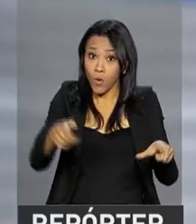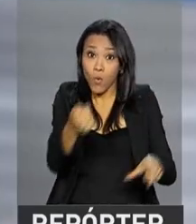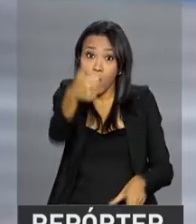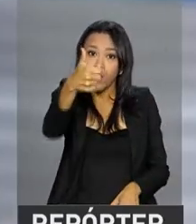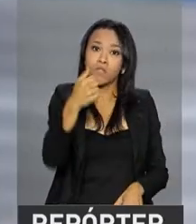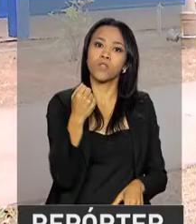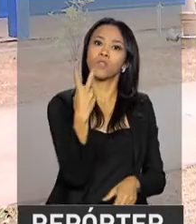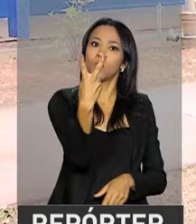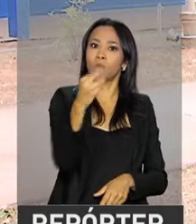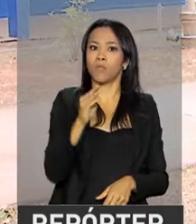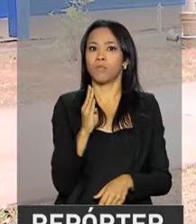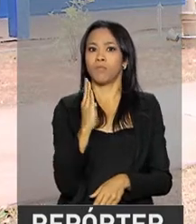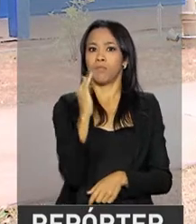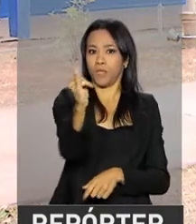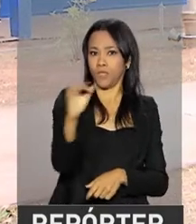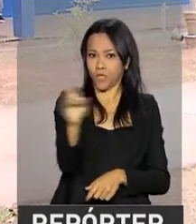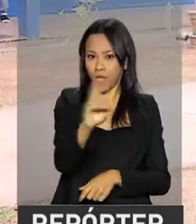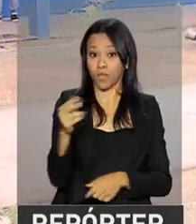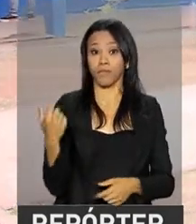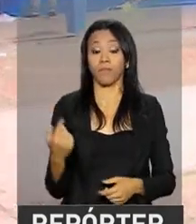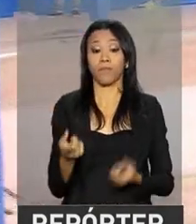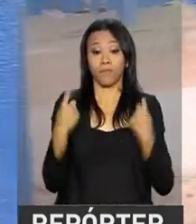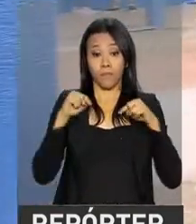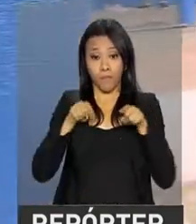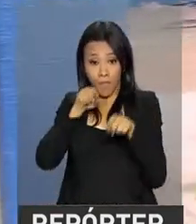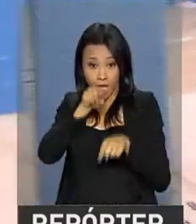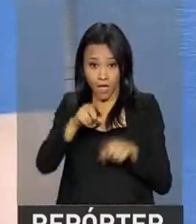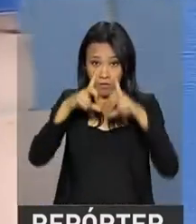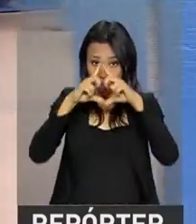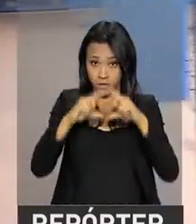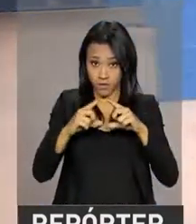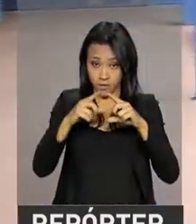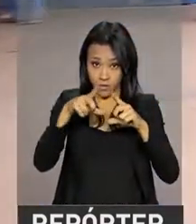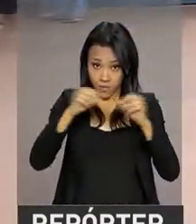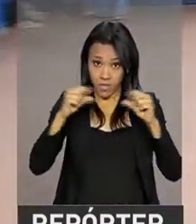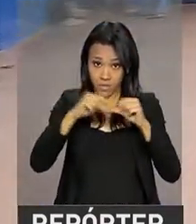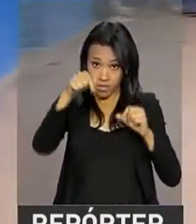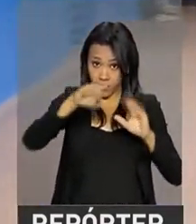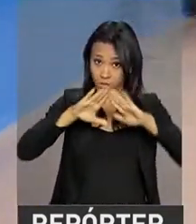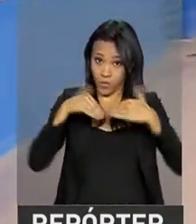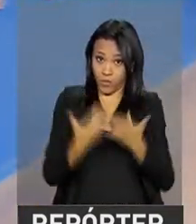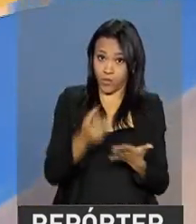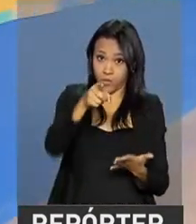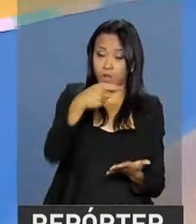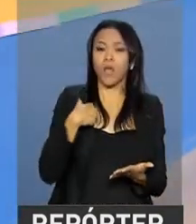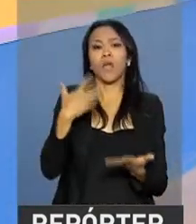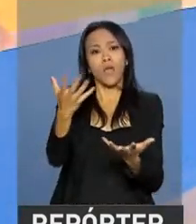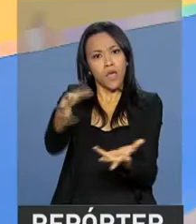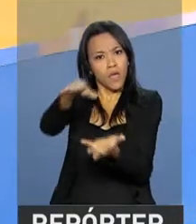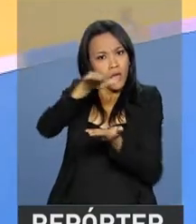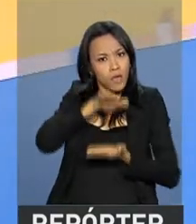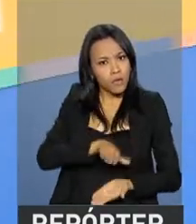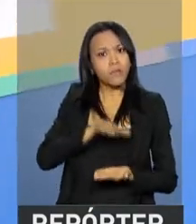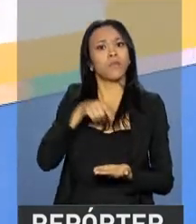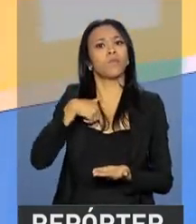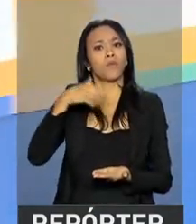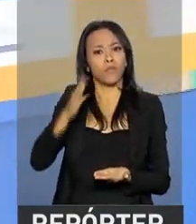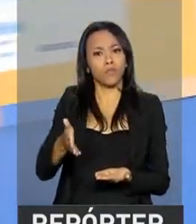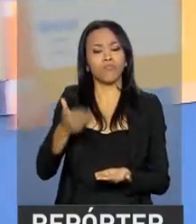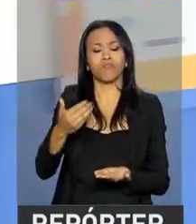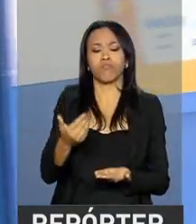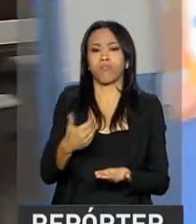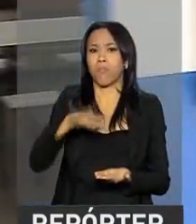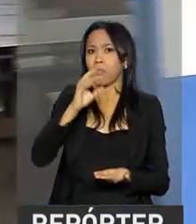de reais essa escola de brasília recebeu mais de 200 livros do programa nacional do livro didático do ministério da